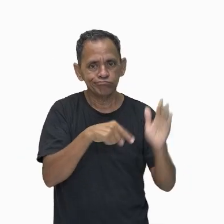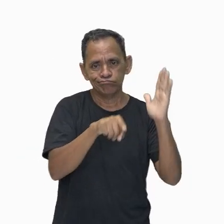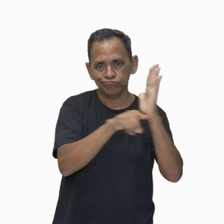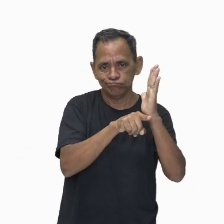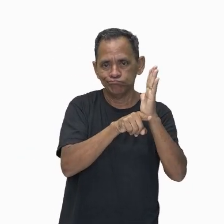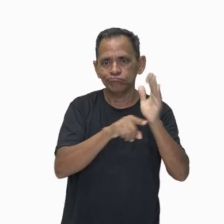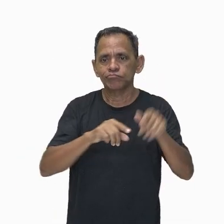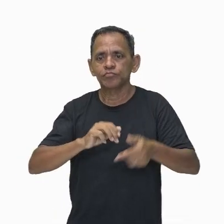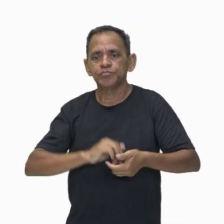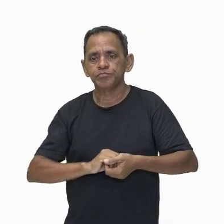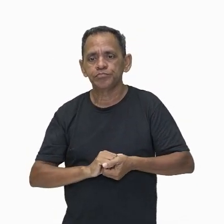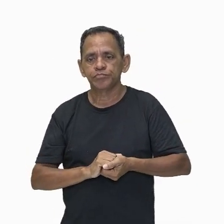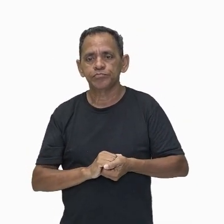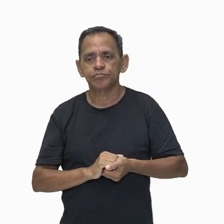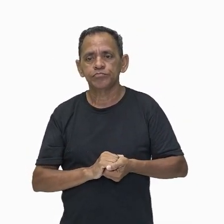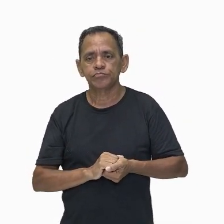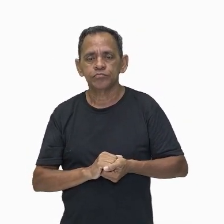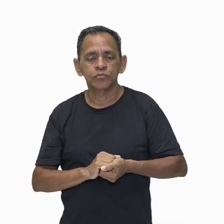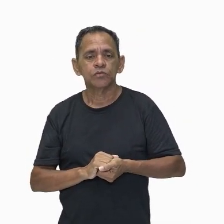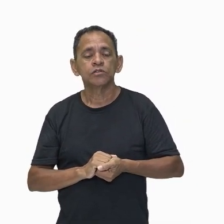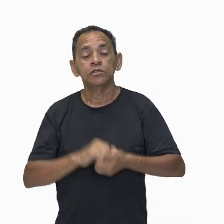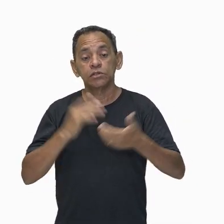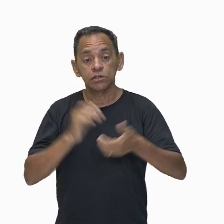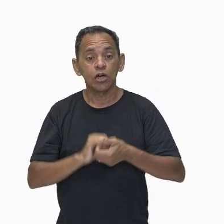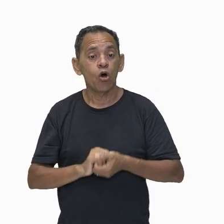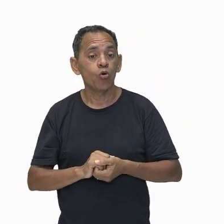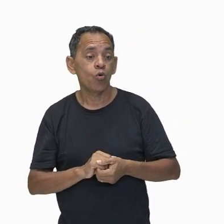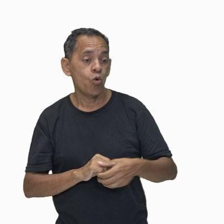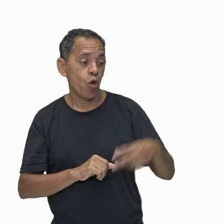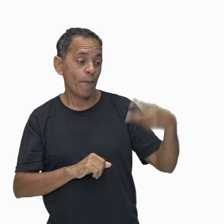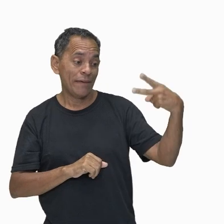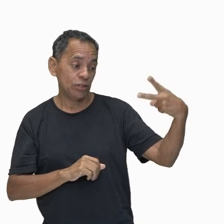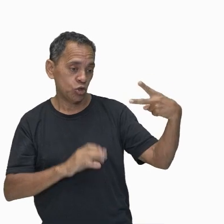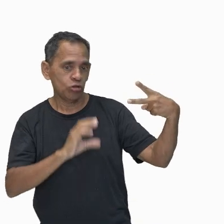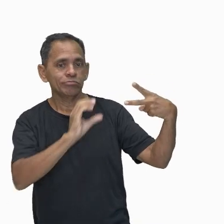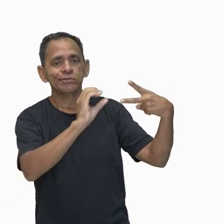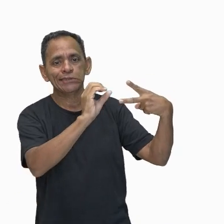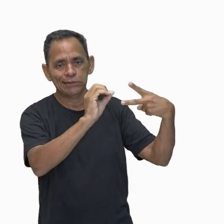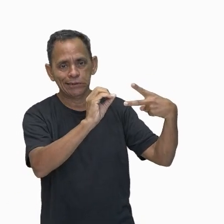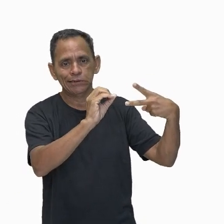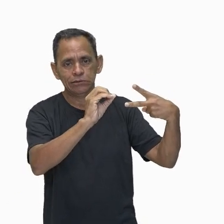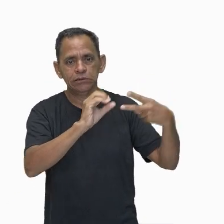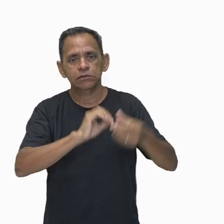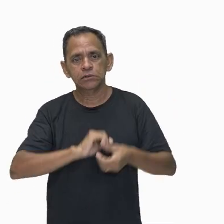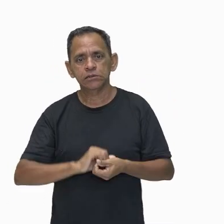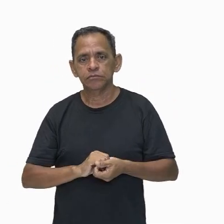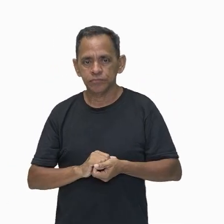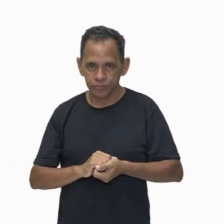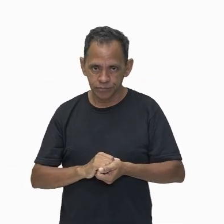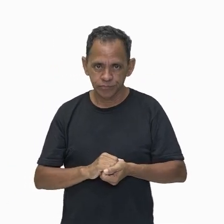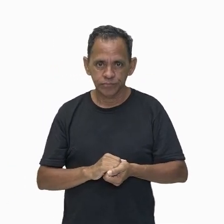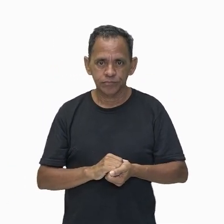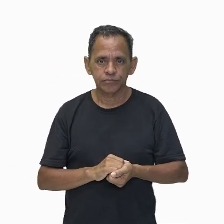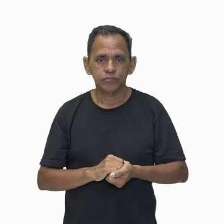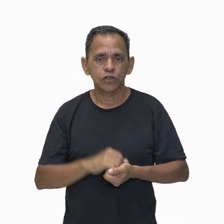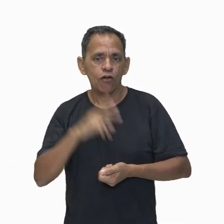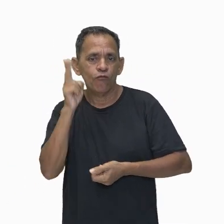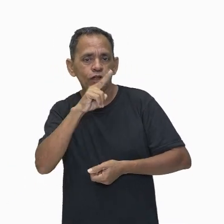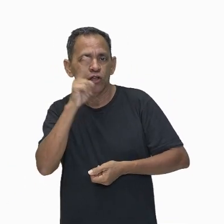só. Nesse caso, o movimento é classificado como retrógrado e a velocidade vai